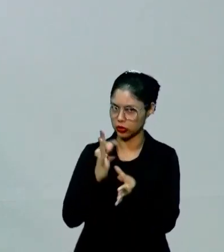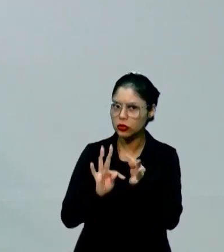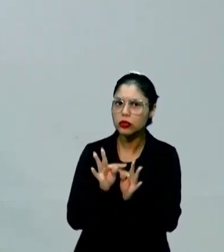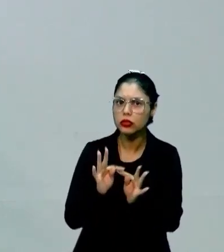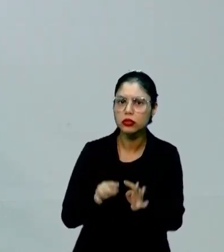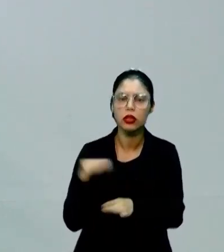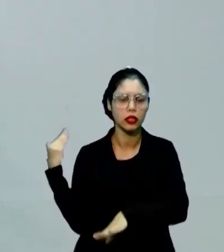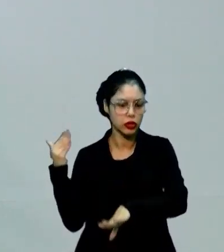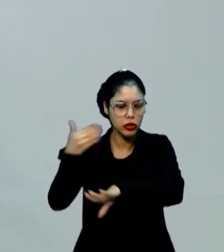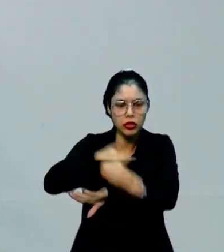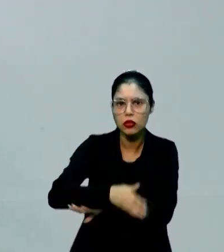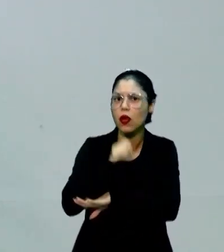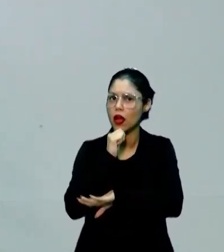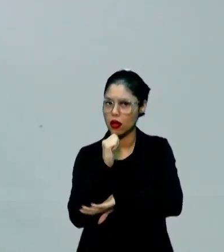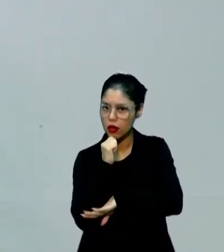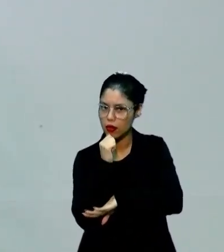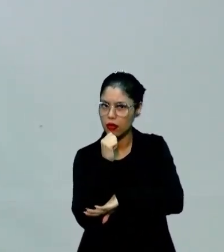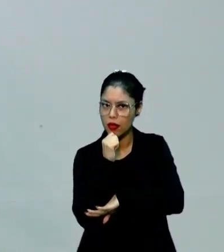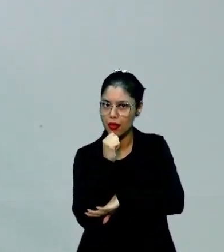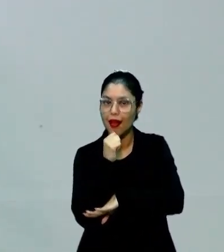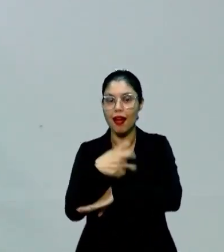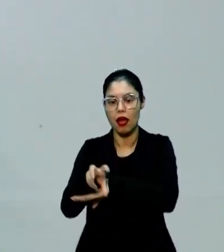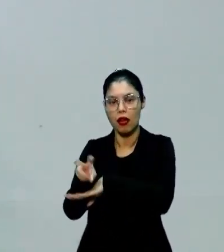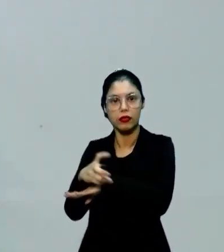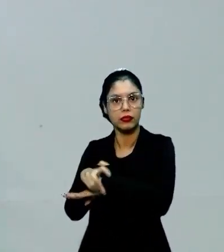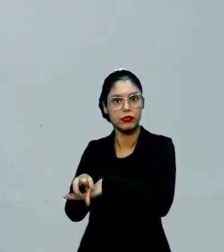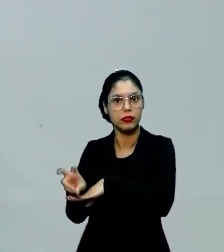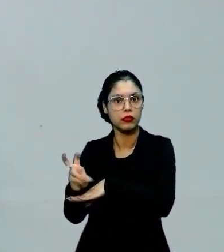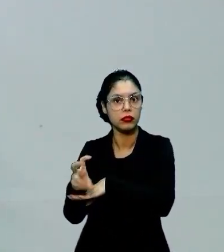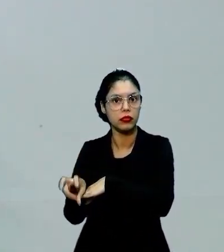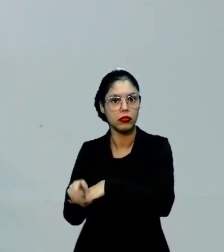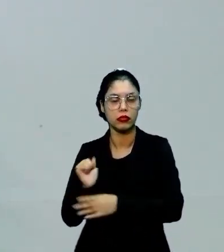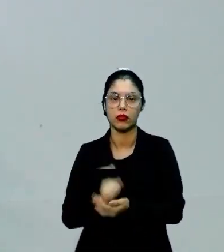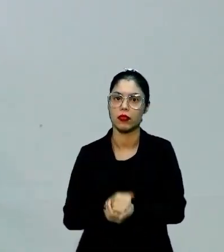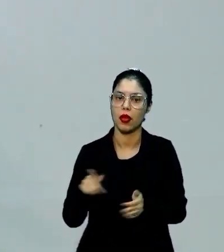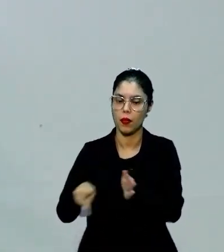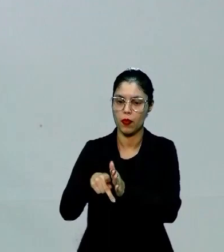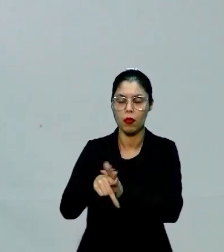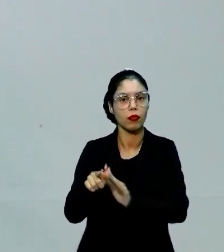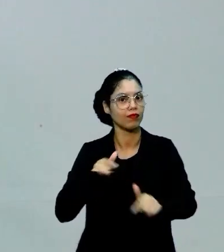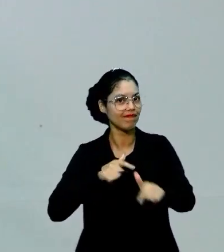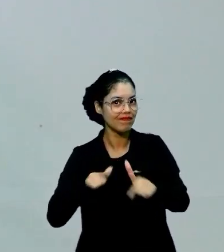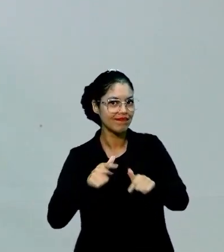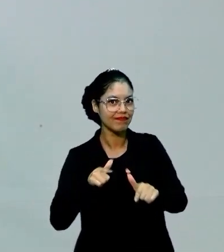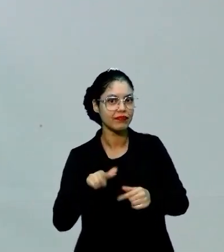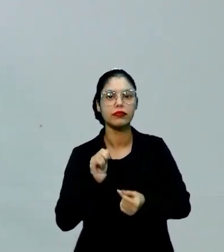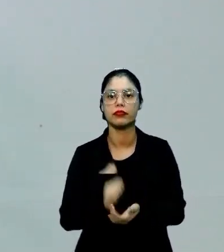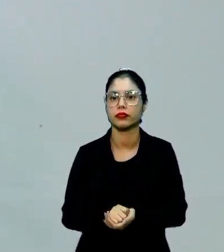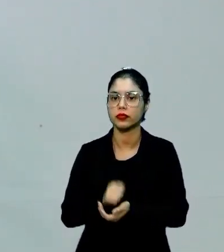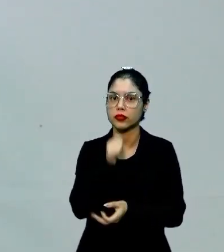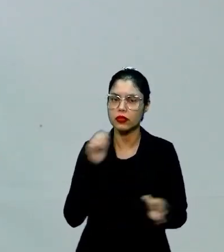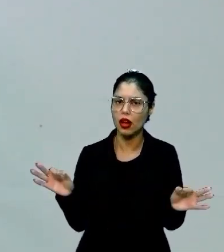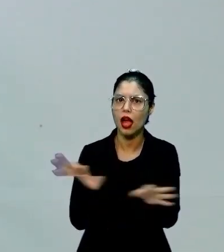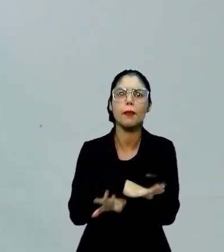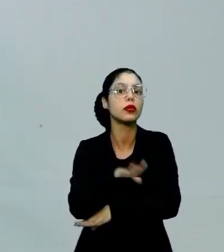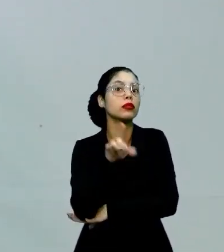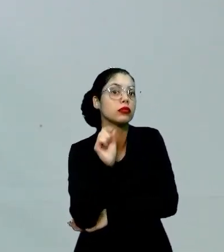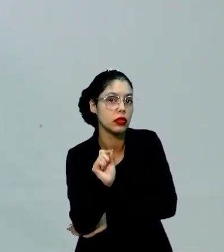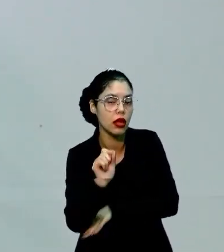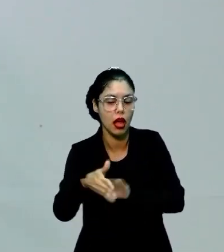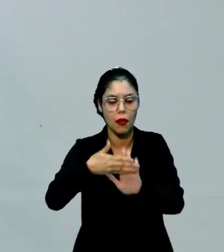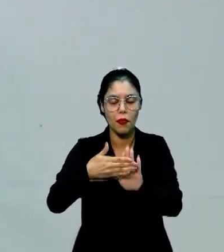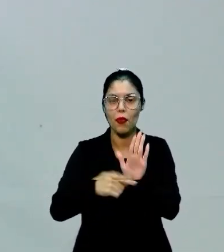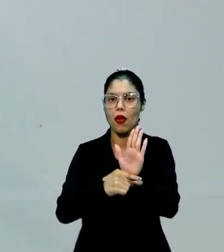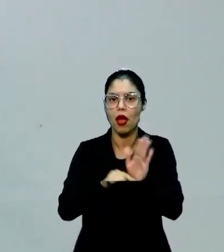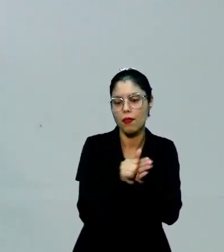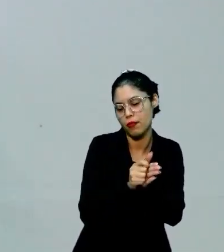que introduziu a máquina nas rotinas de trabalho, acabando por promover uma